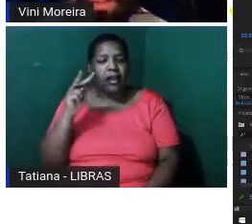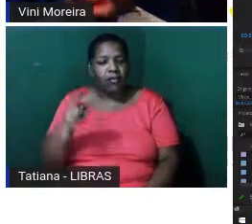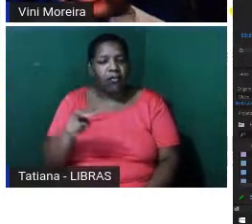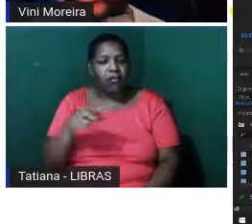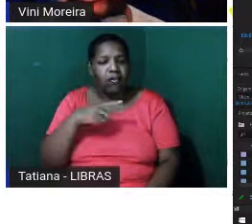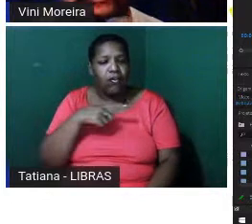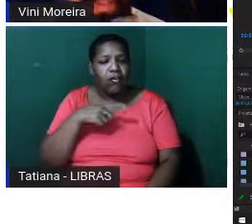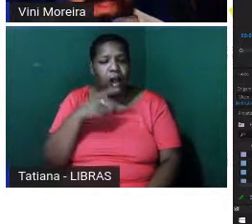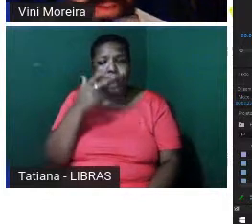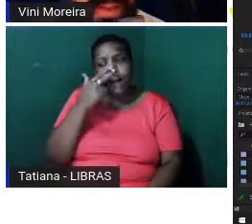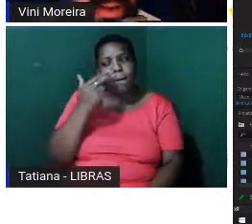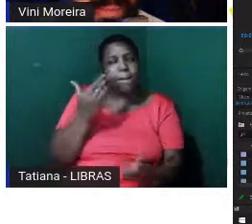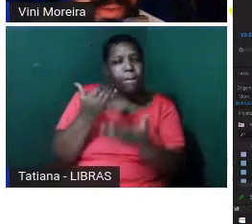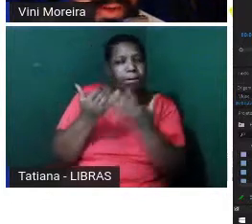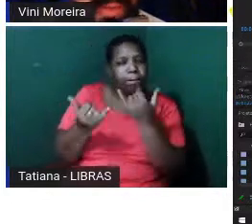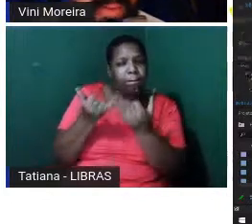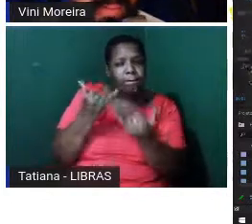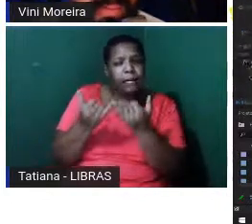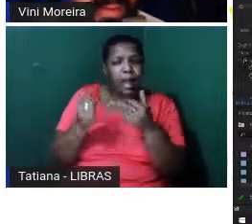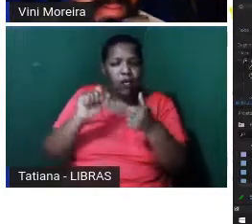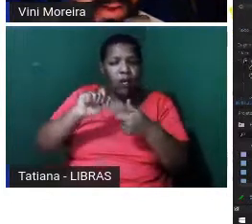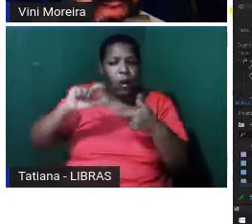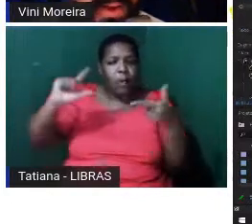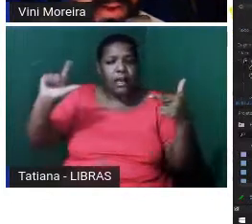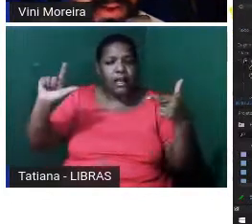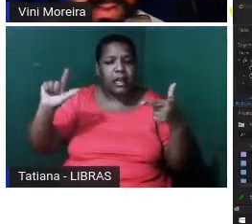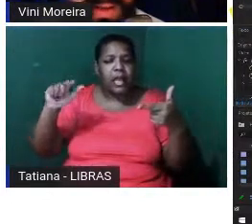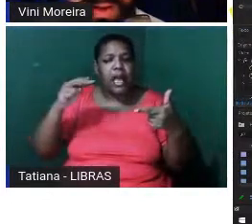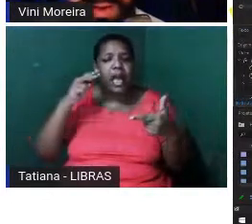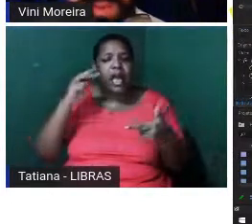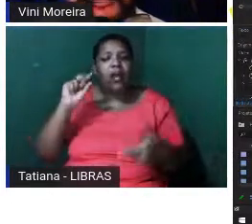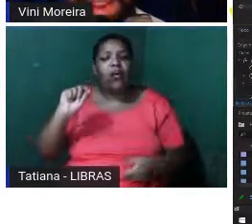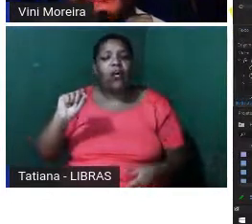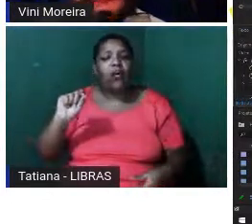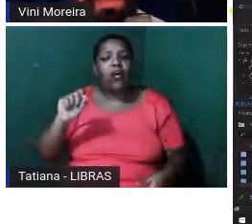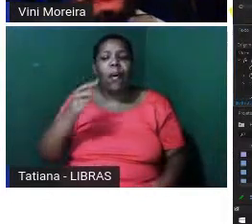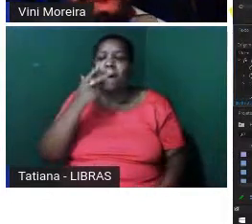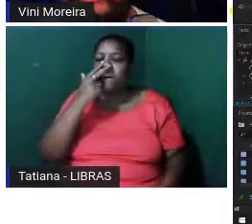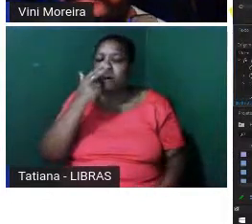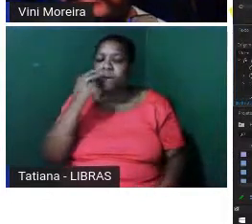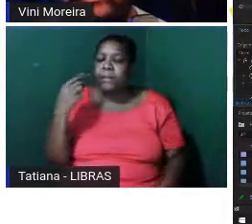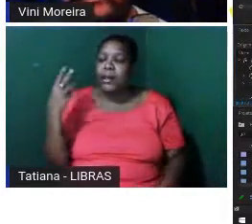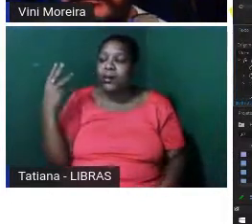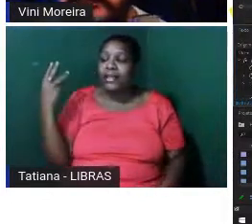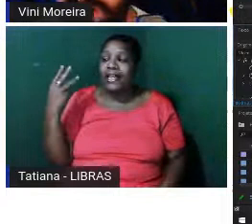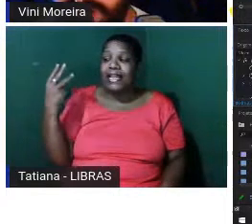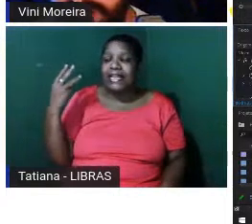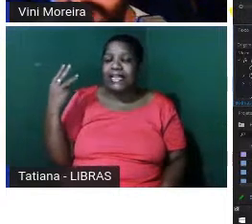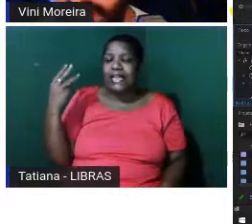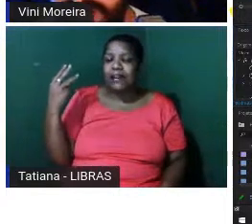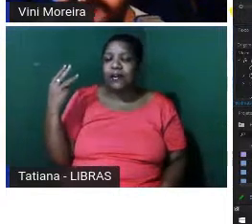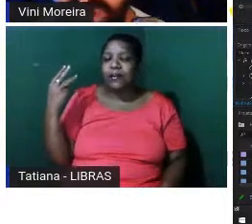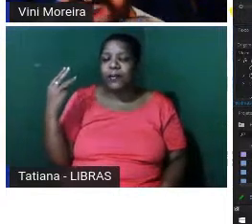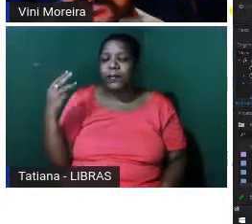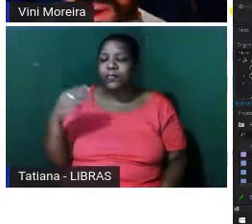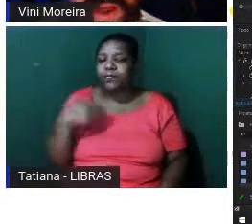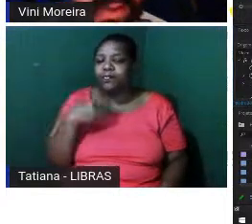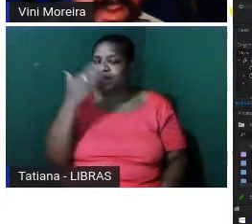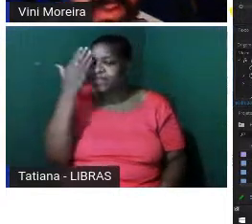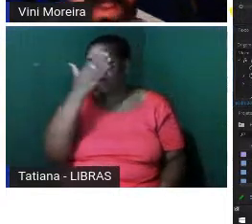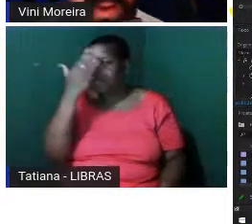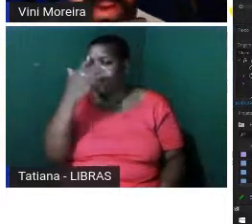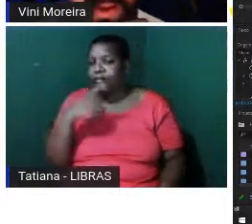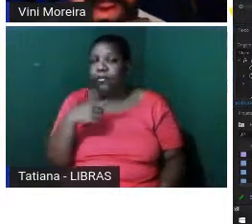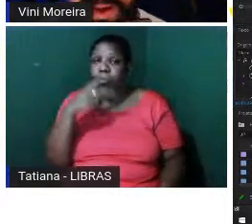para aparecer esse aqui eu vou no aumentar um pouquinho também para aparecer um terceiro plano que não faz a gente